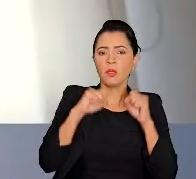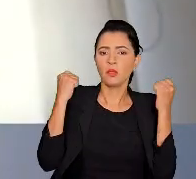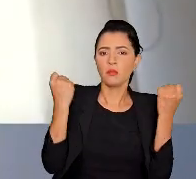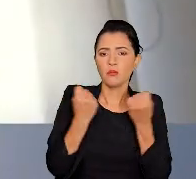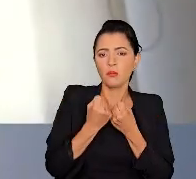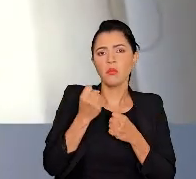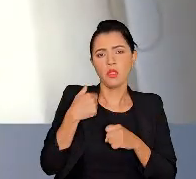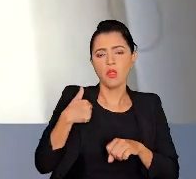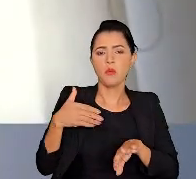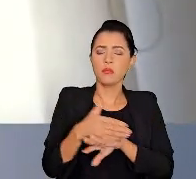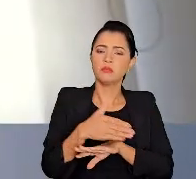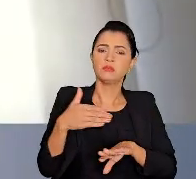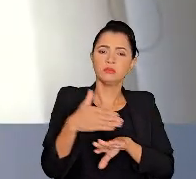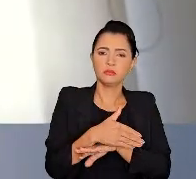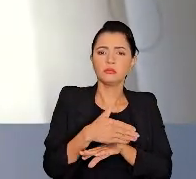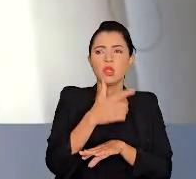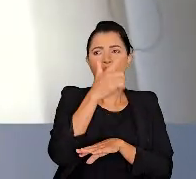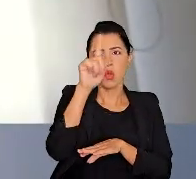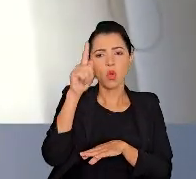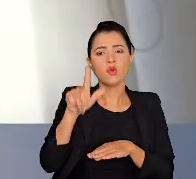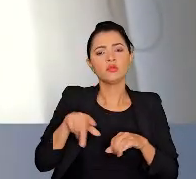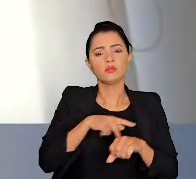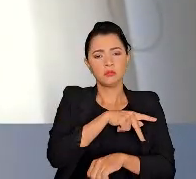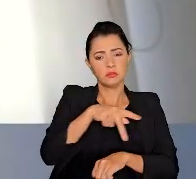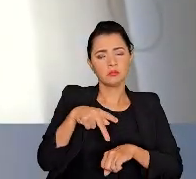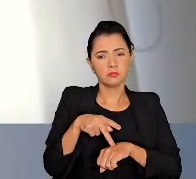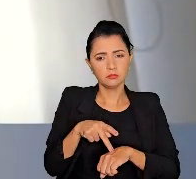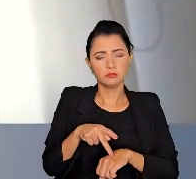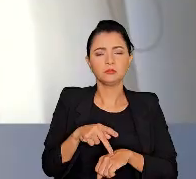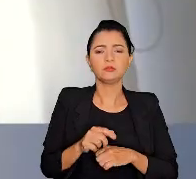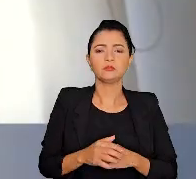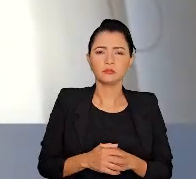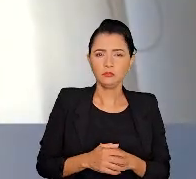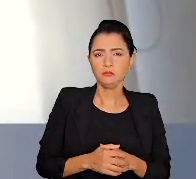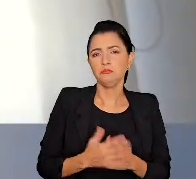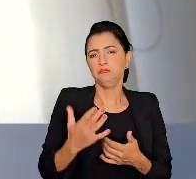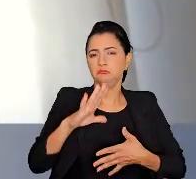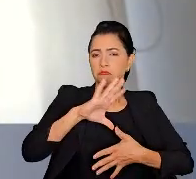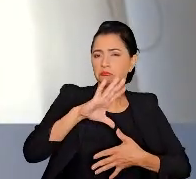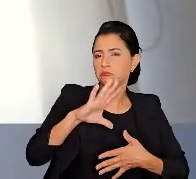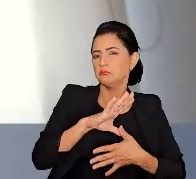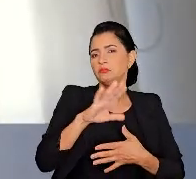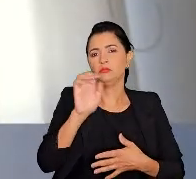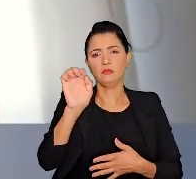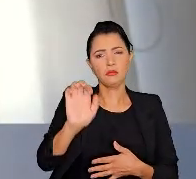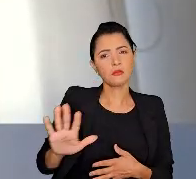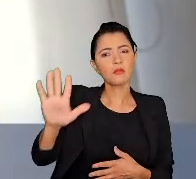tenho participado, em outros países, nas Américas ou na Europa,